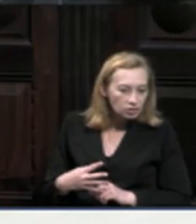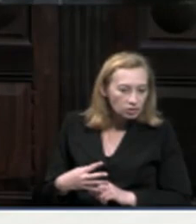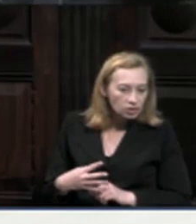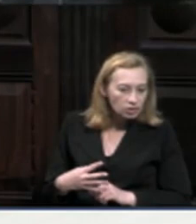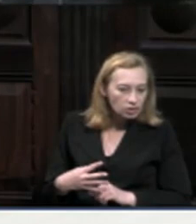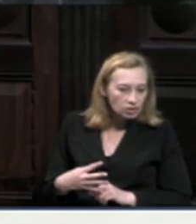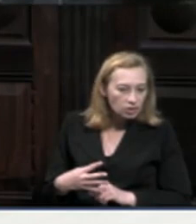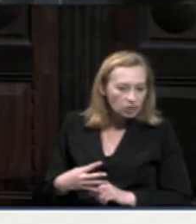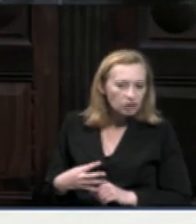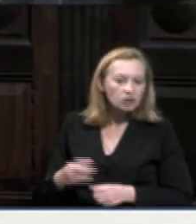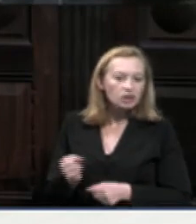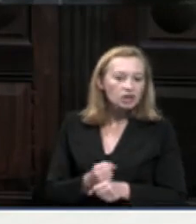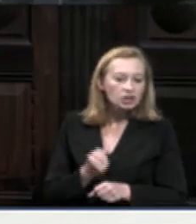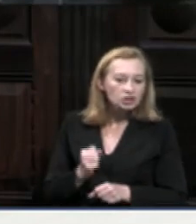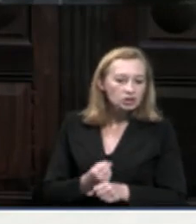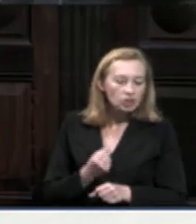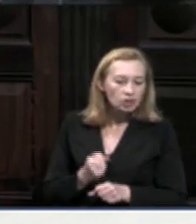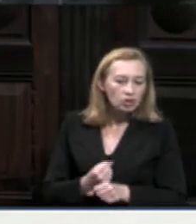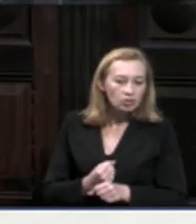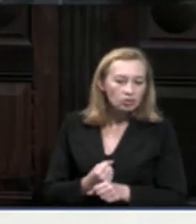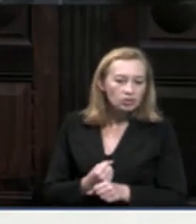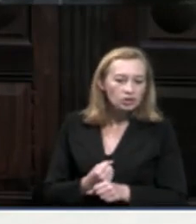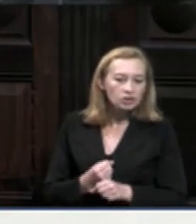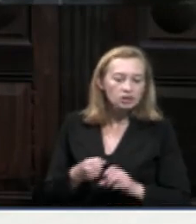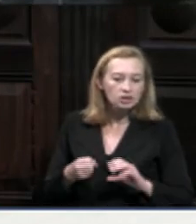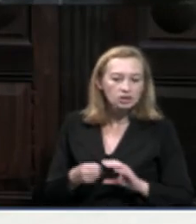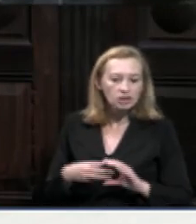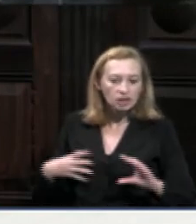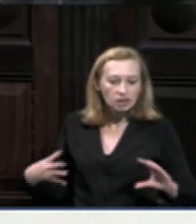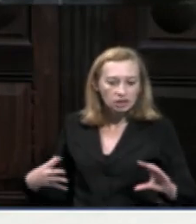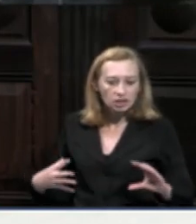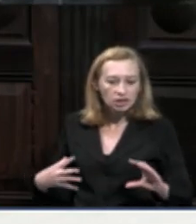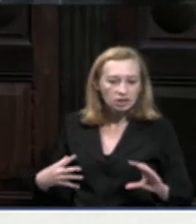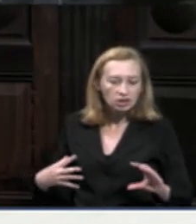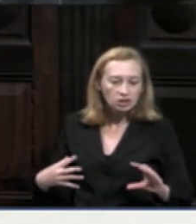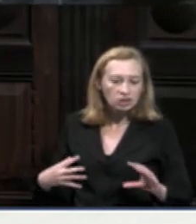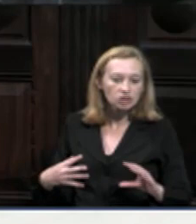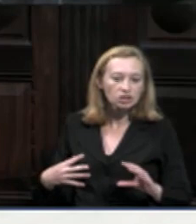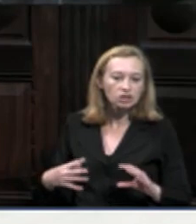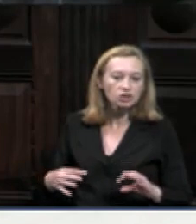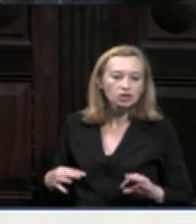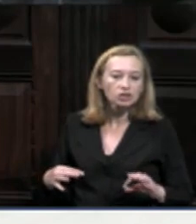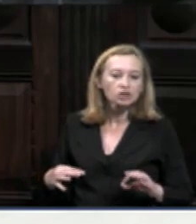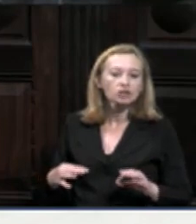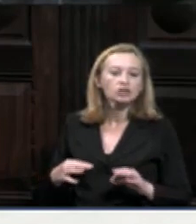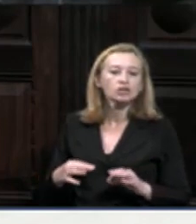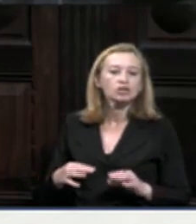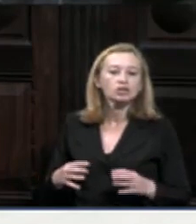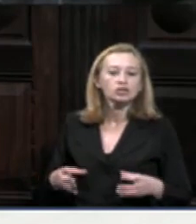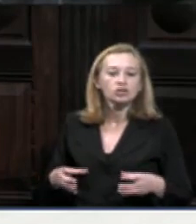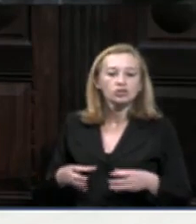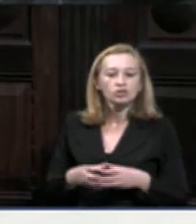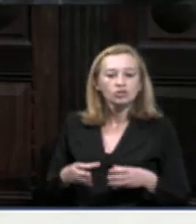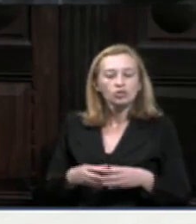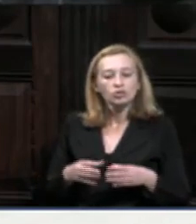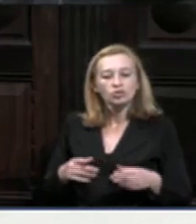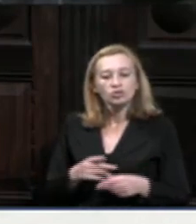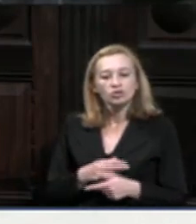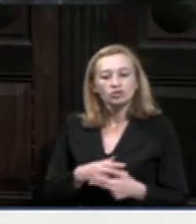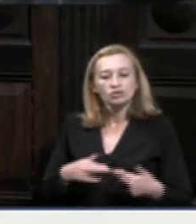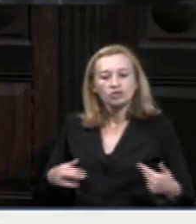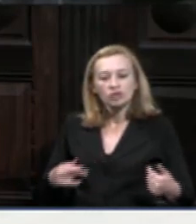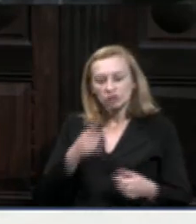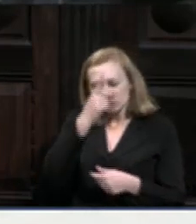1º as obras em caráter emergencial, as obras contratadas com dispensa de licitação consoante a legislação vigente, as obras em que a utilização de